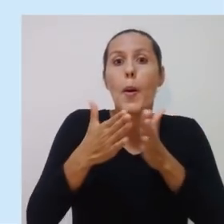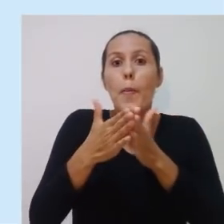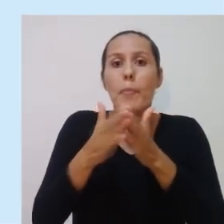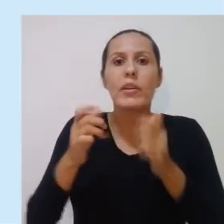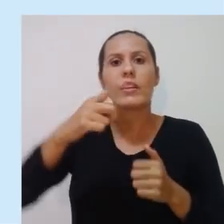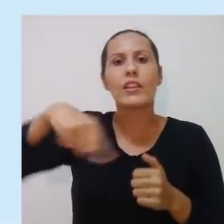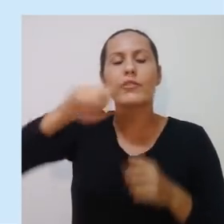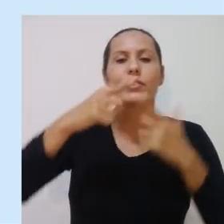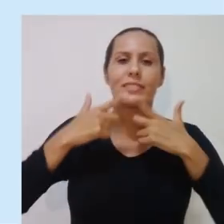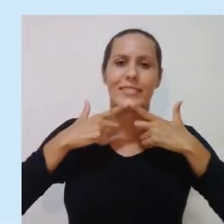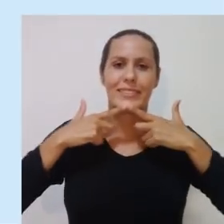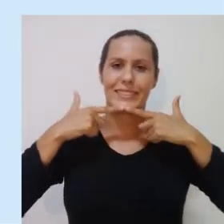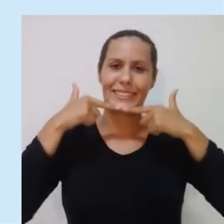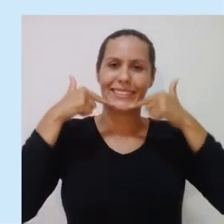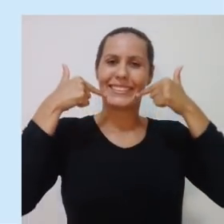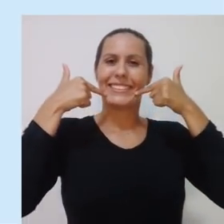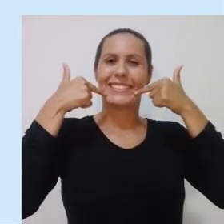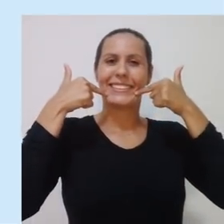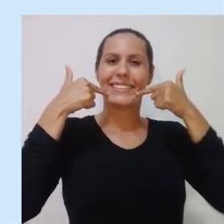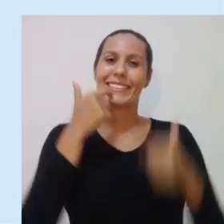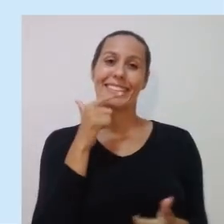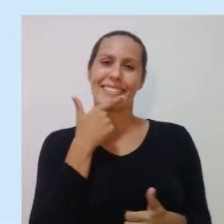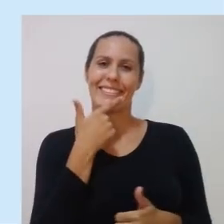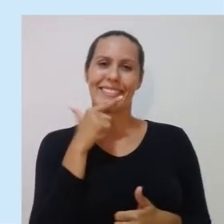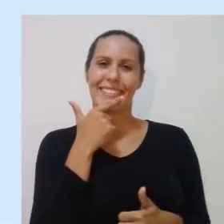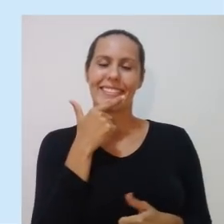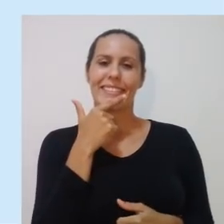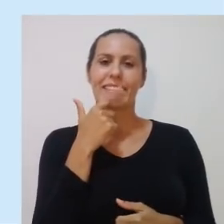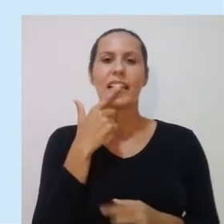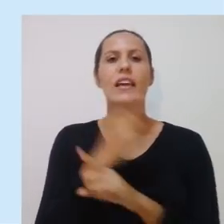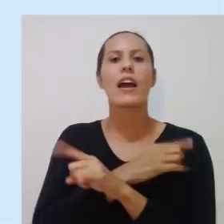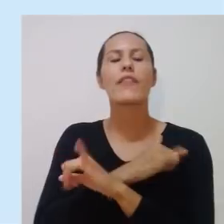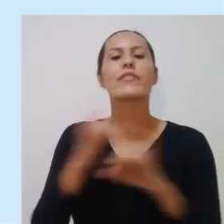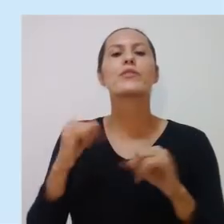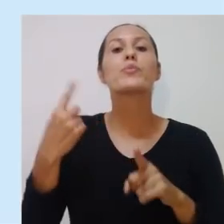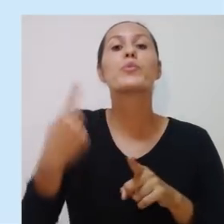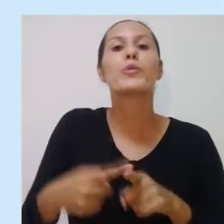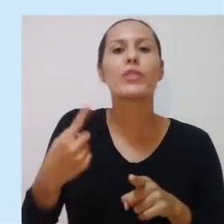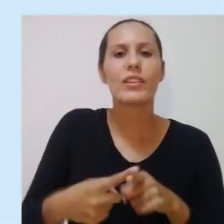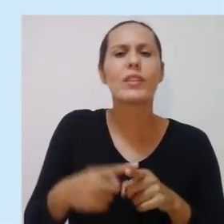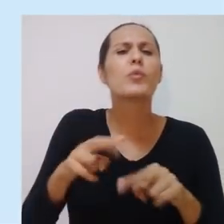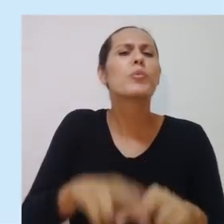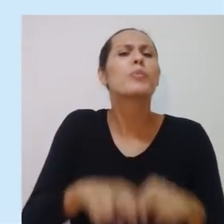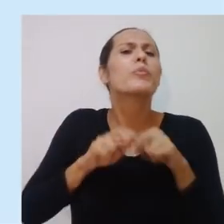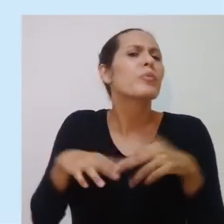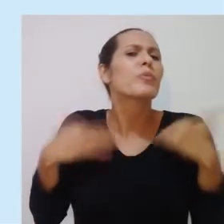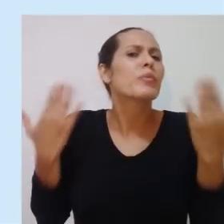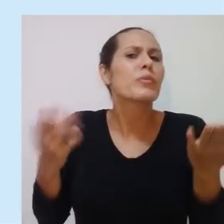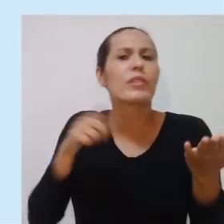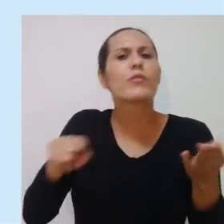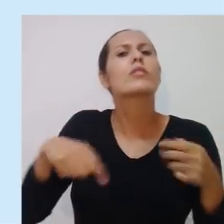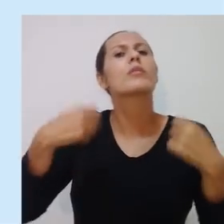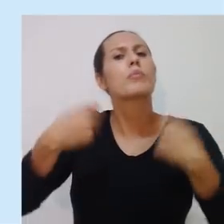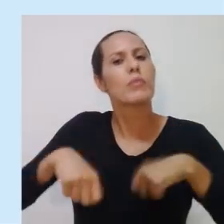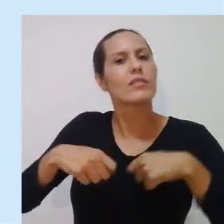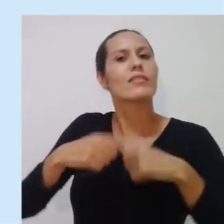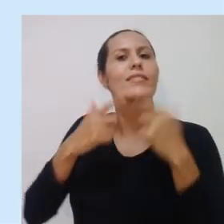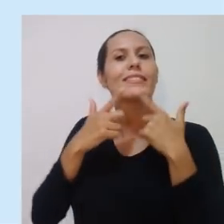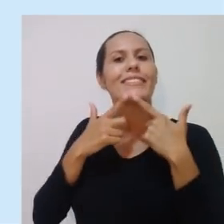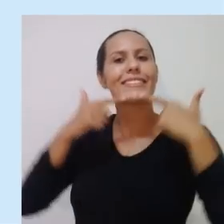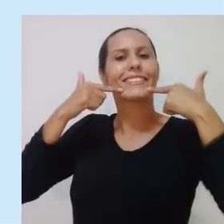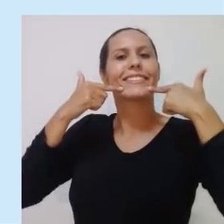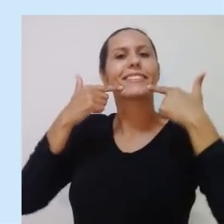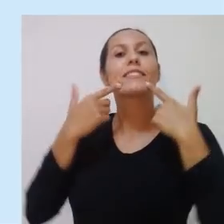explícito é pedindo para sorrir, sorria, e dizendo por quê, e dizendo o motivo que